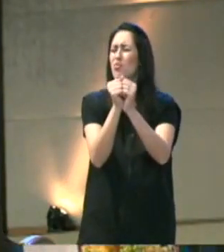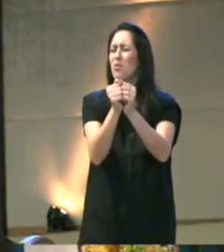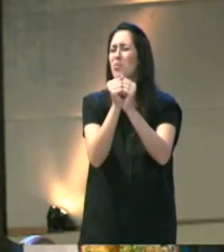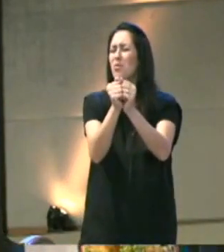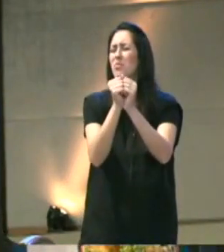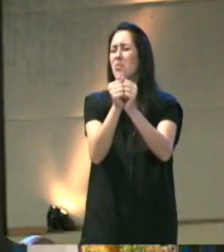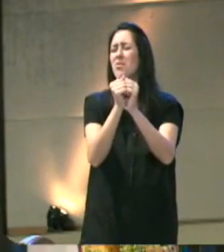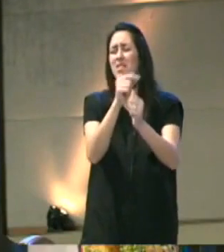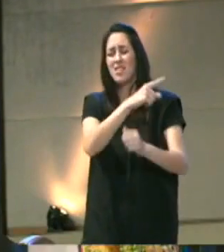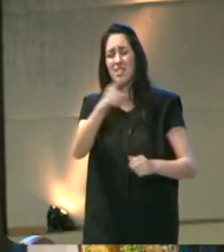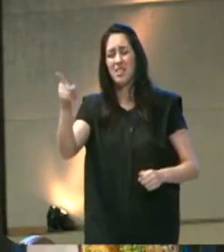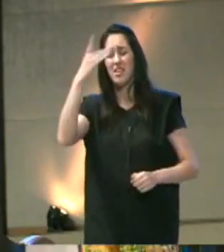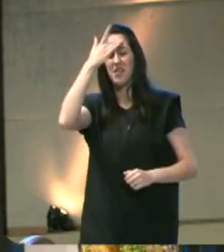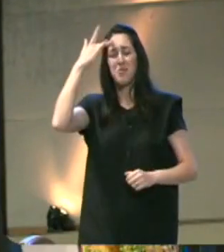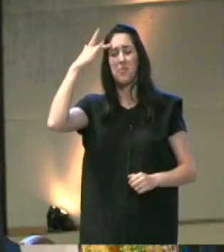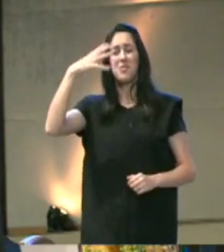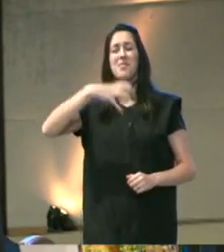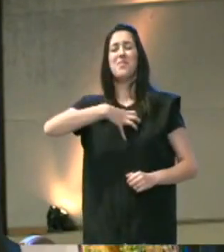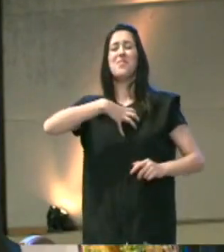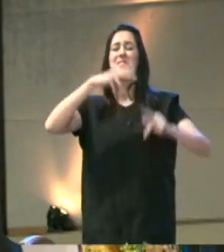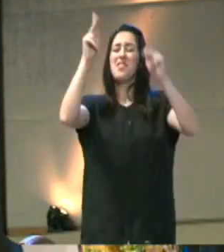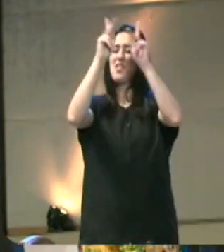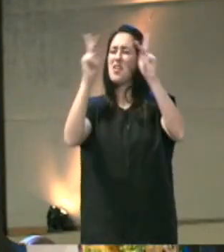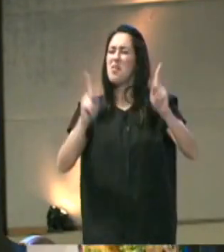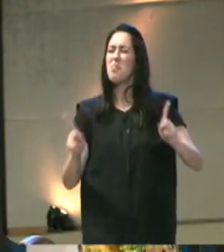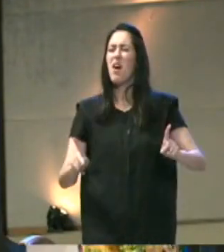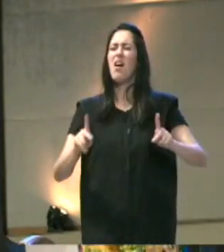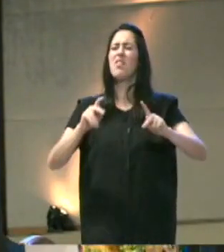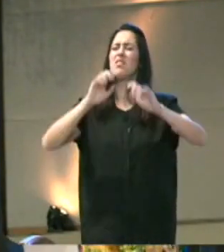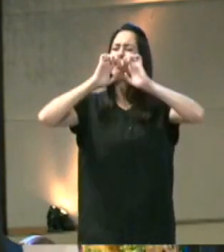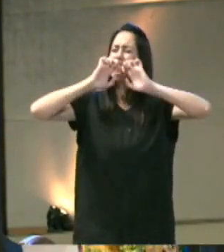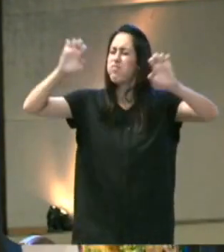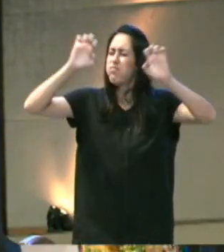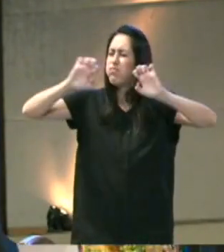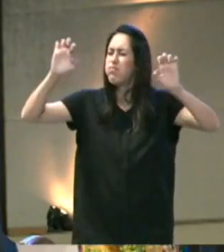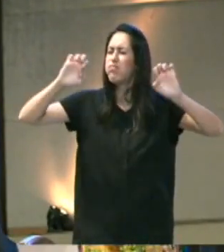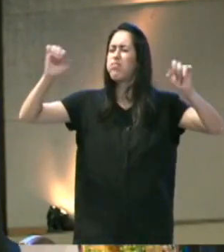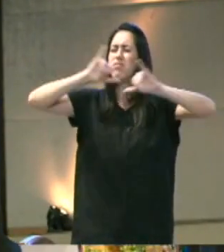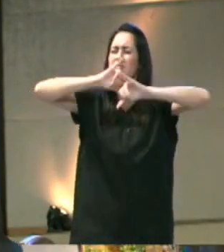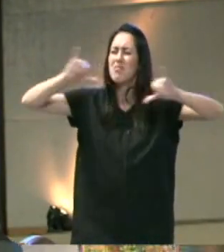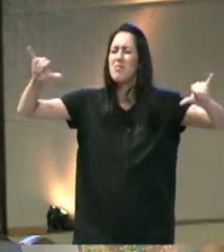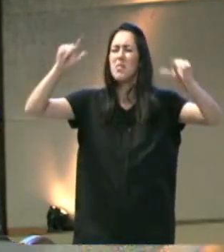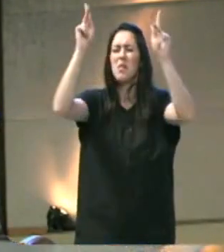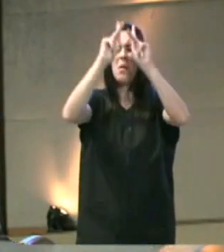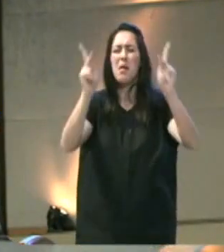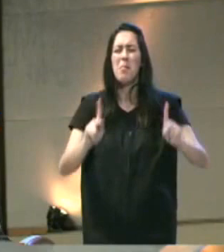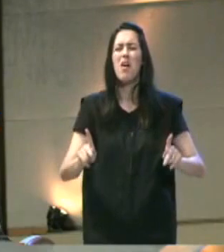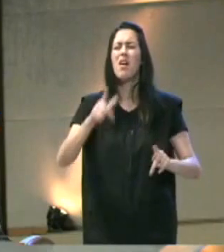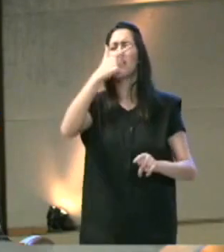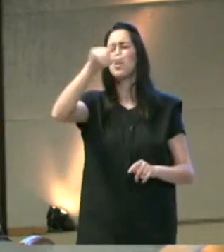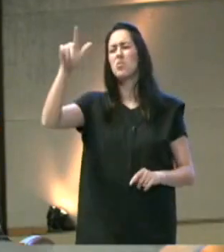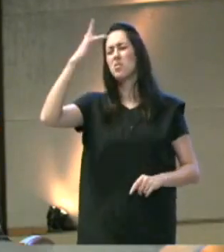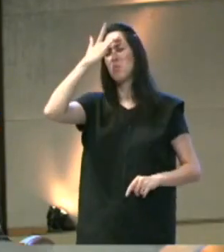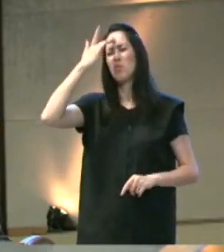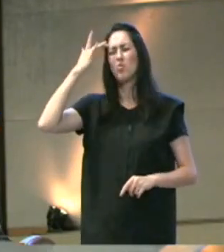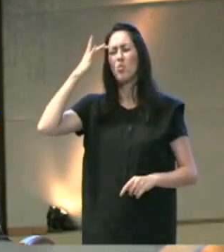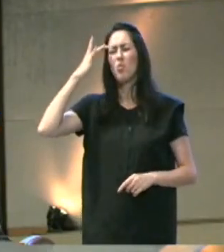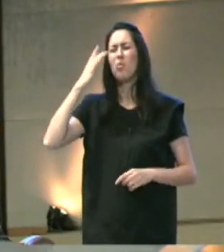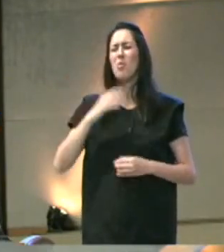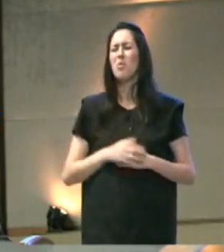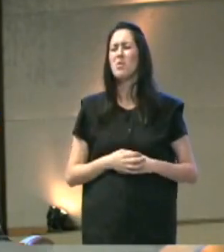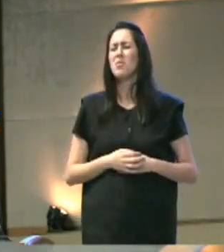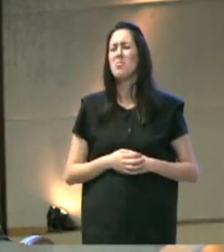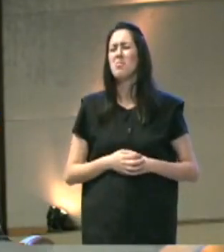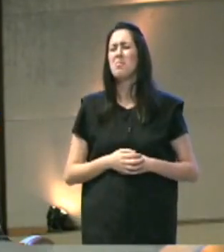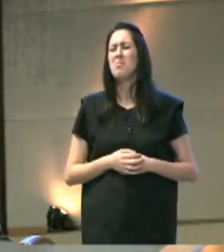apenas vivam a paz, mas sejam mensageiros dessa paz e levem essa paz a outras casas. Ó